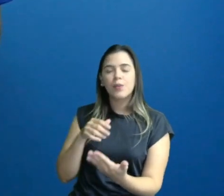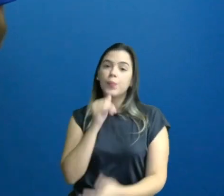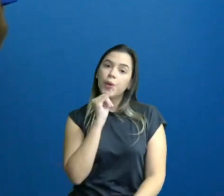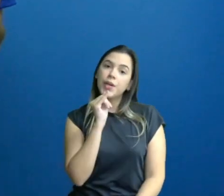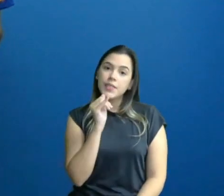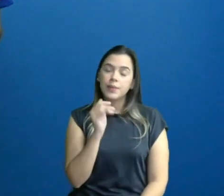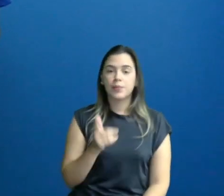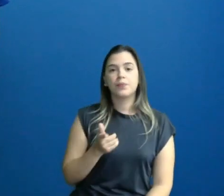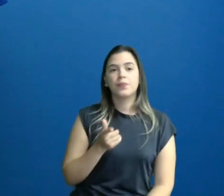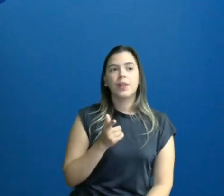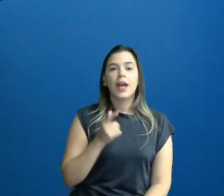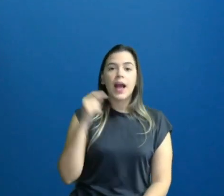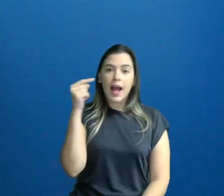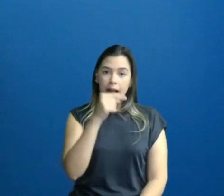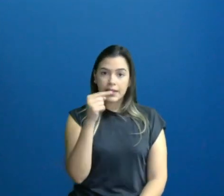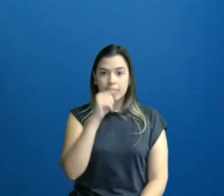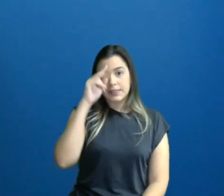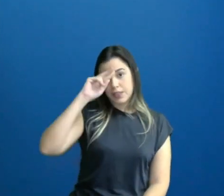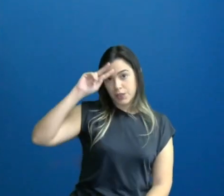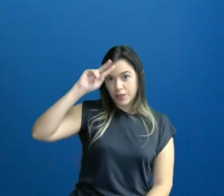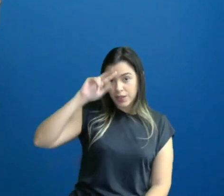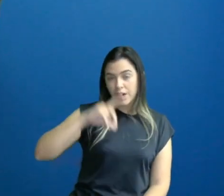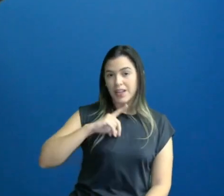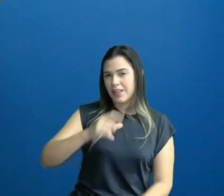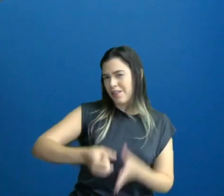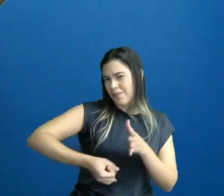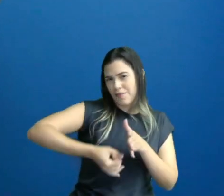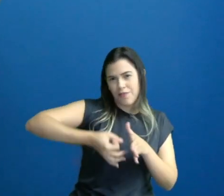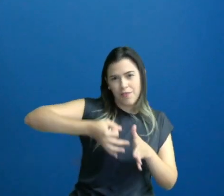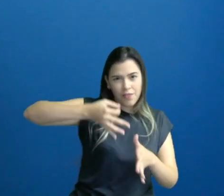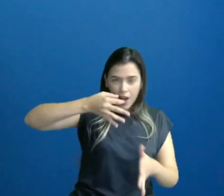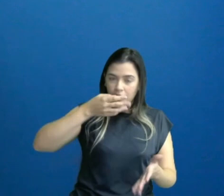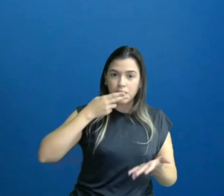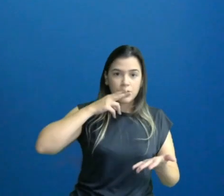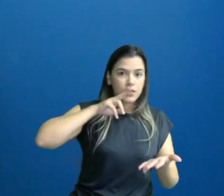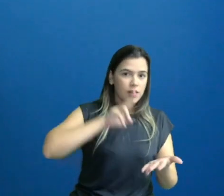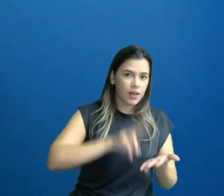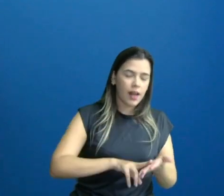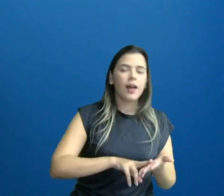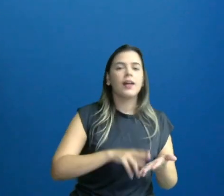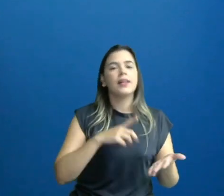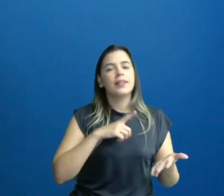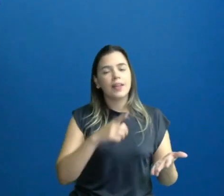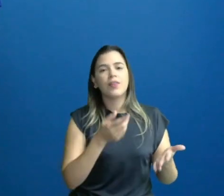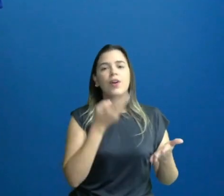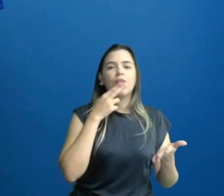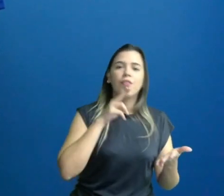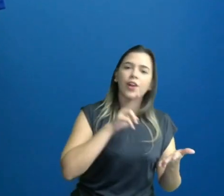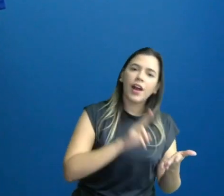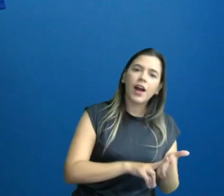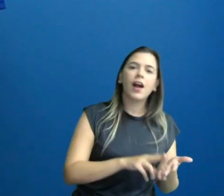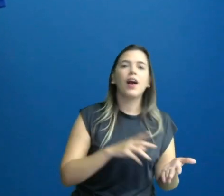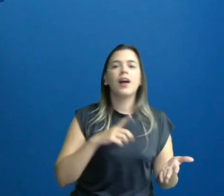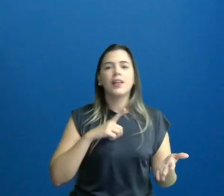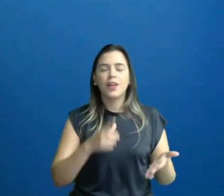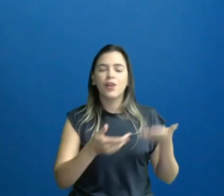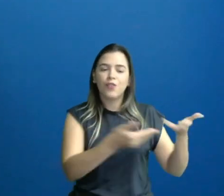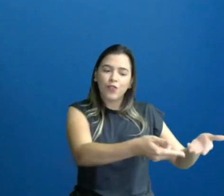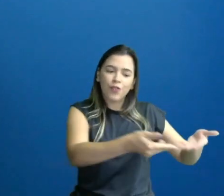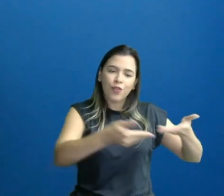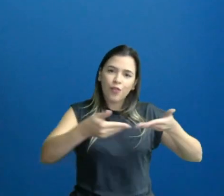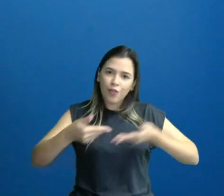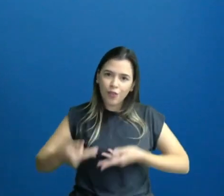por exemplo ali na nossa história fizeram vários tipos de correspondência teve um que foi e teve outro que foi um